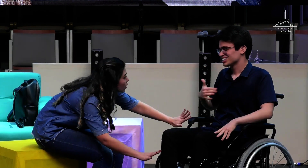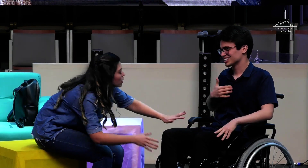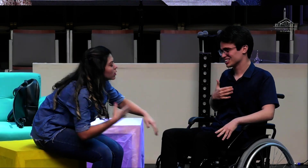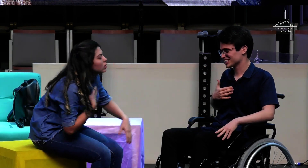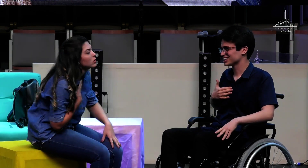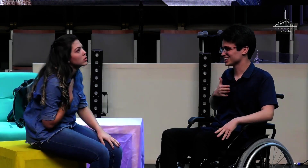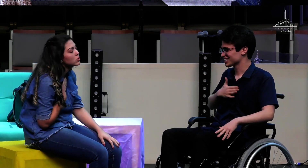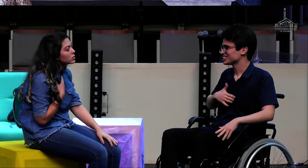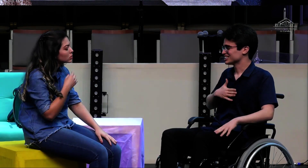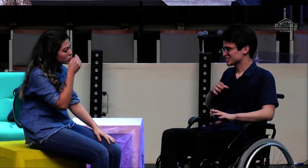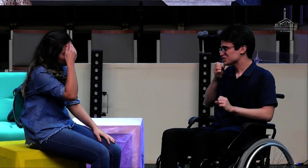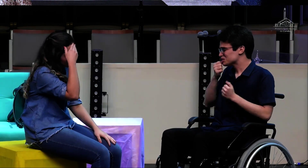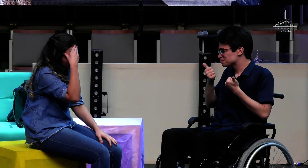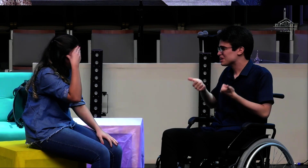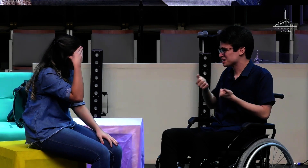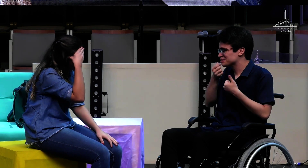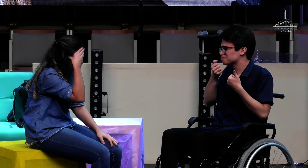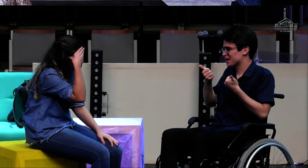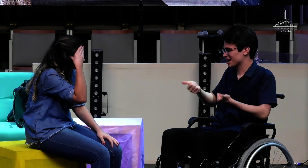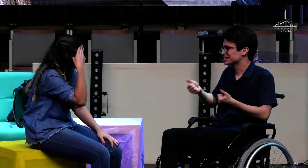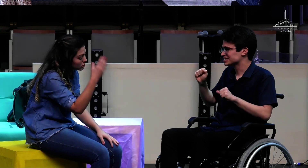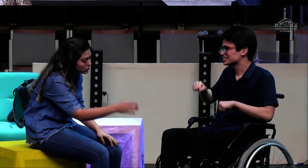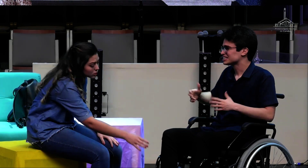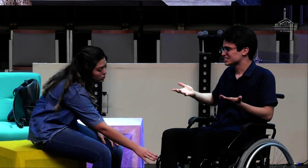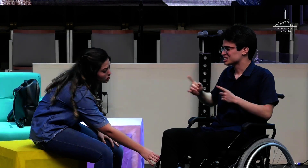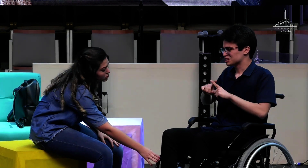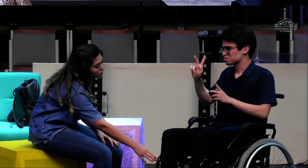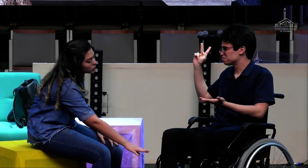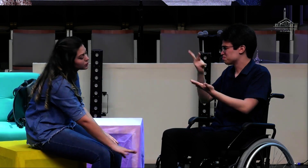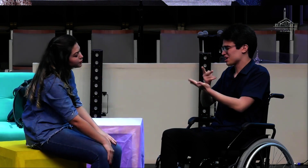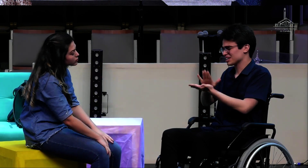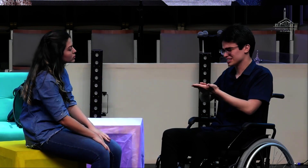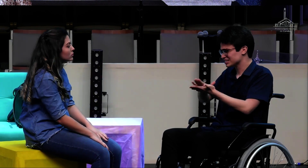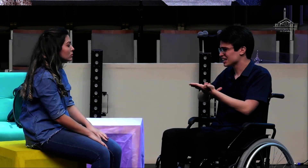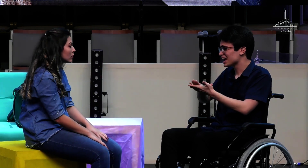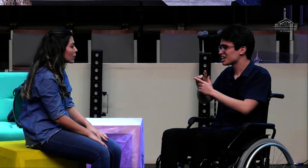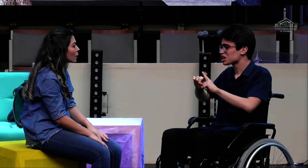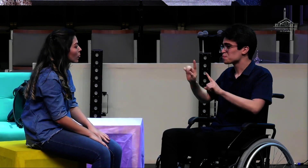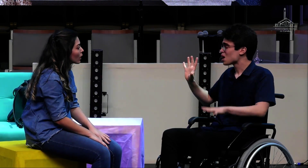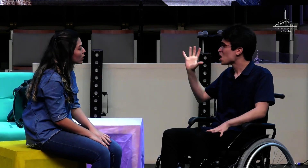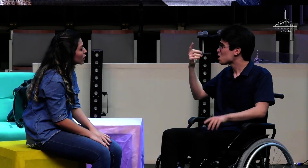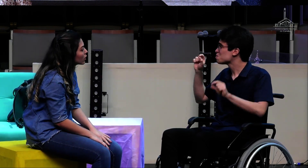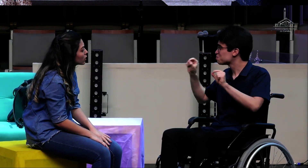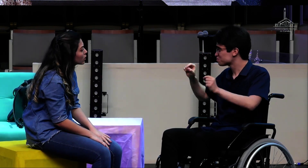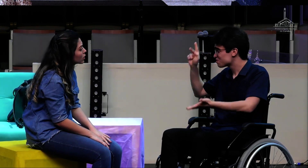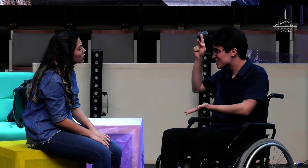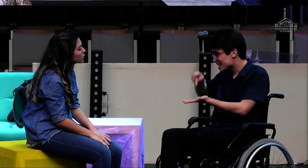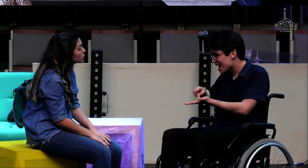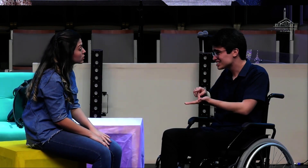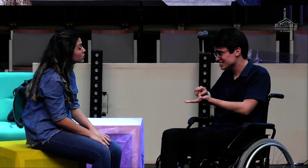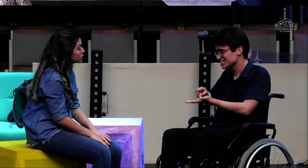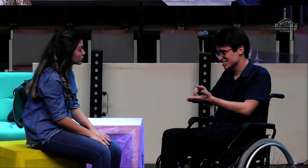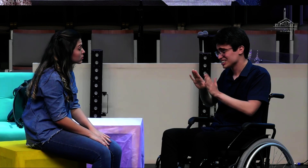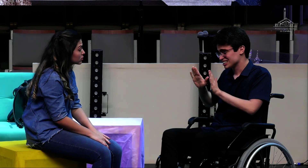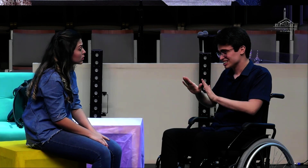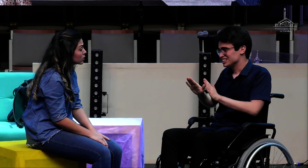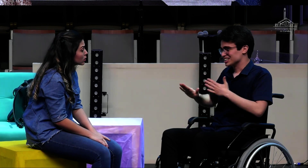sentindo alguma coisa? Não, eu estou bem. Ninguém se machucou. O que aconteceu ali de fato